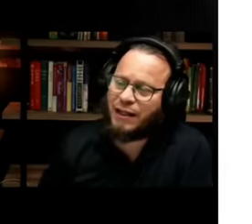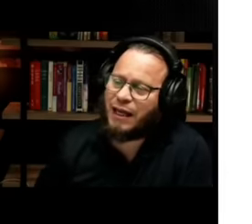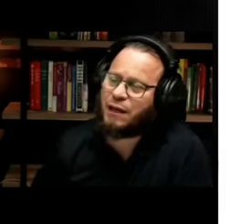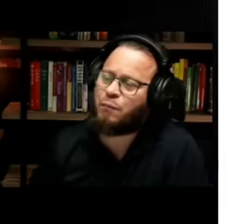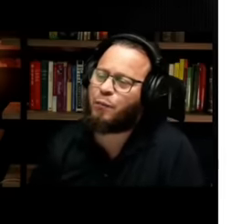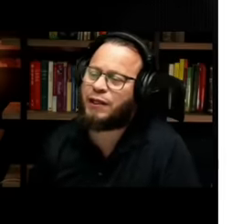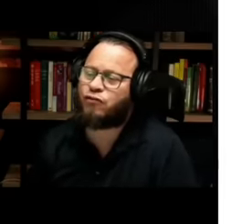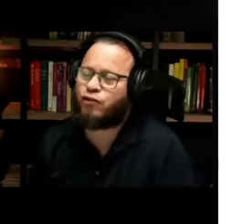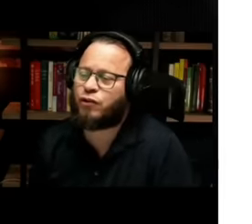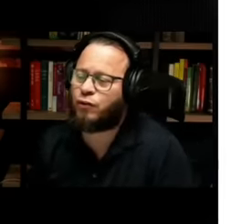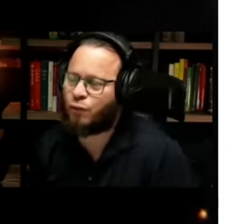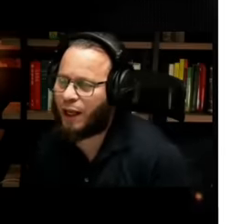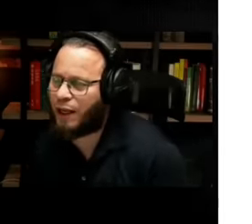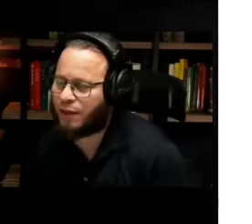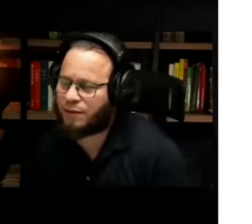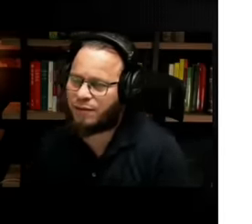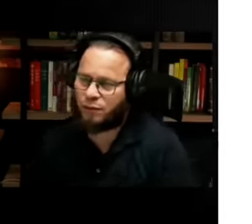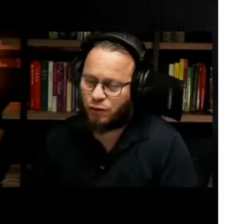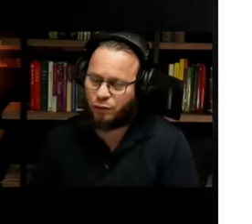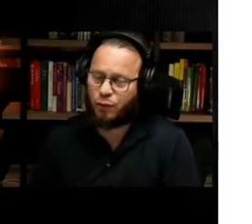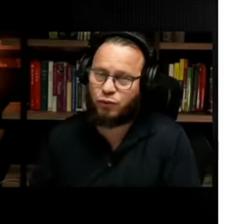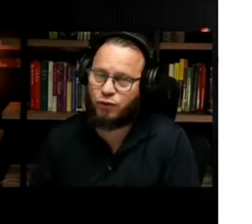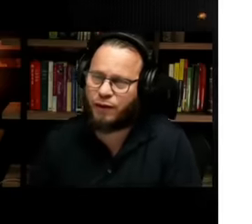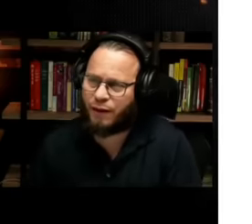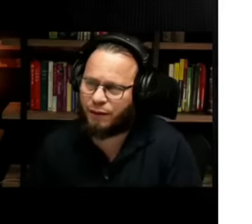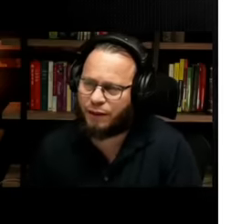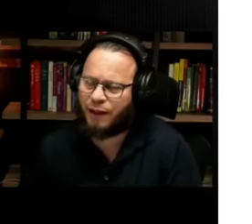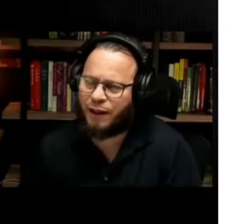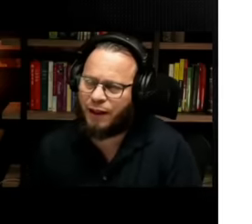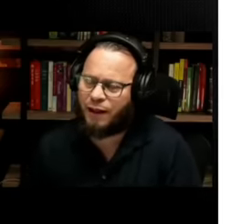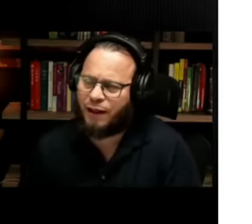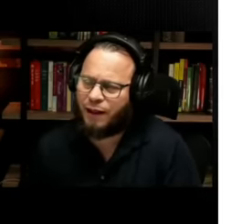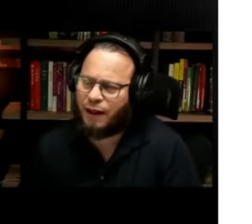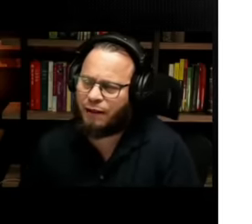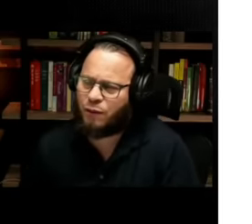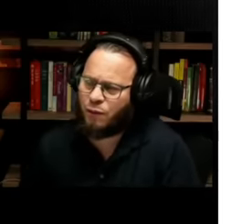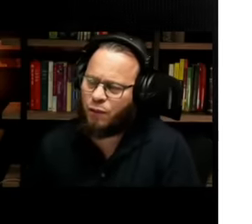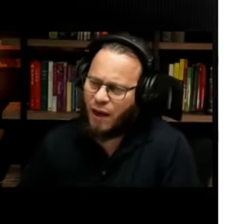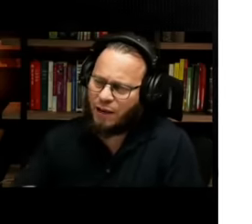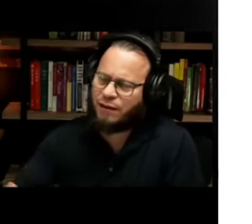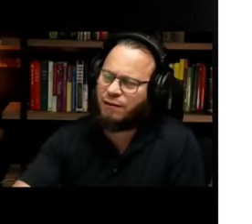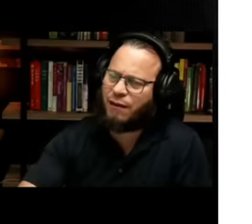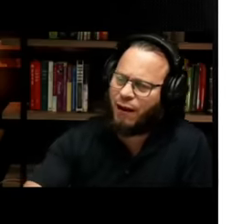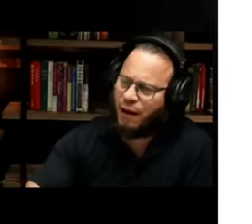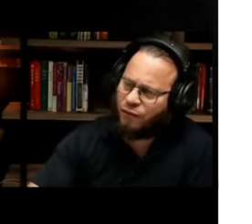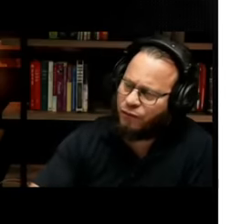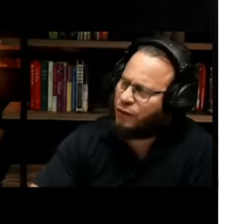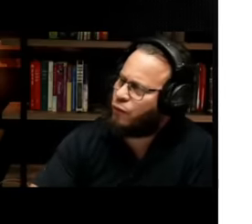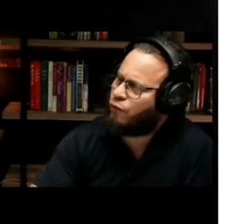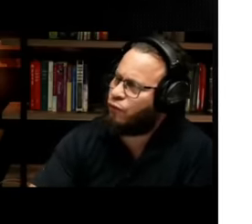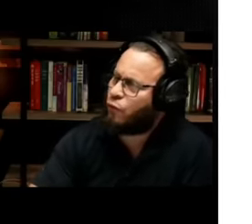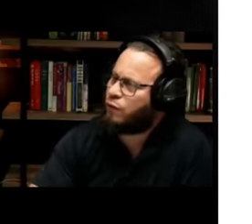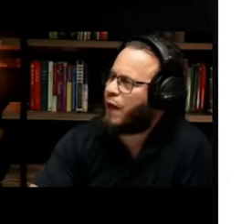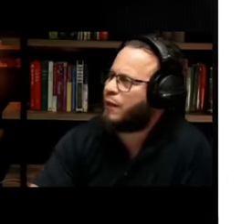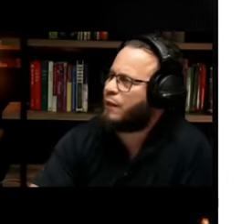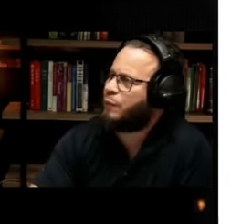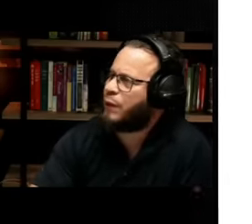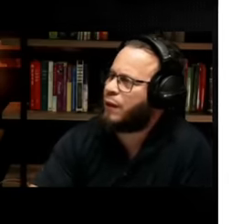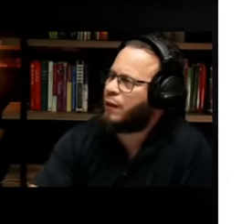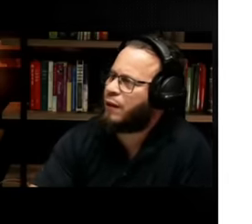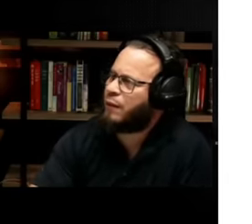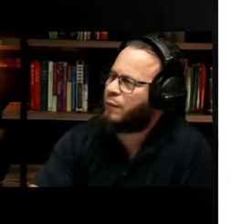Zanin impedido em ação de Bolsonaro. Então, o STF, eu vou voltar